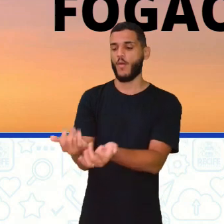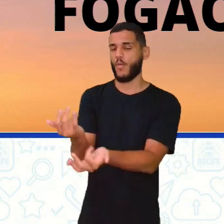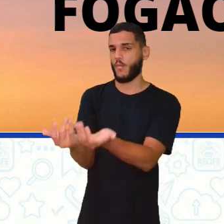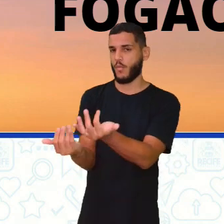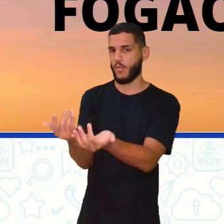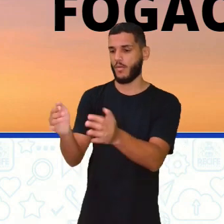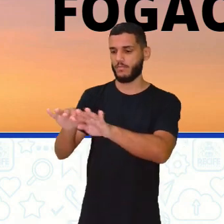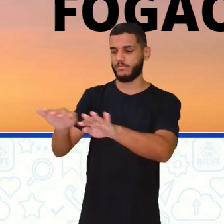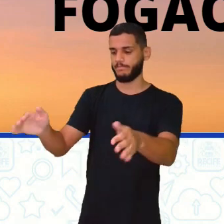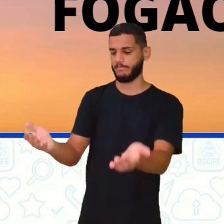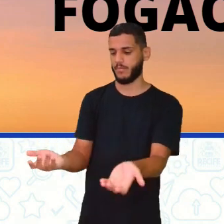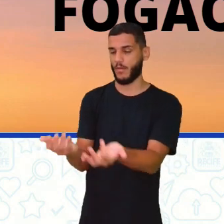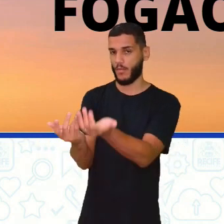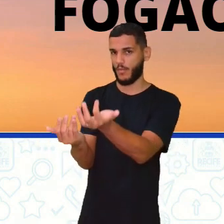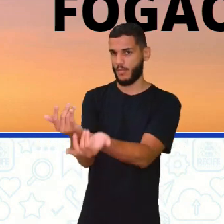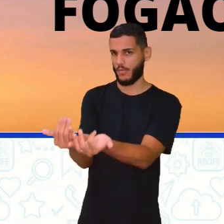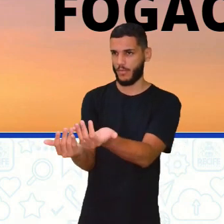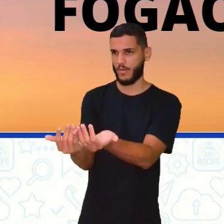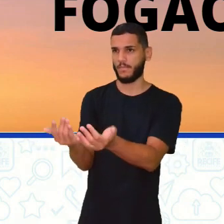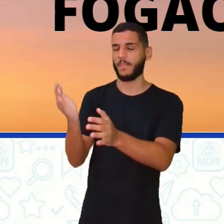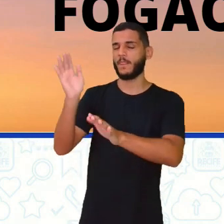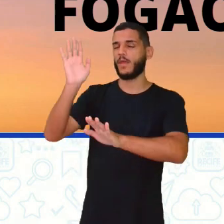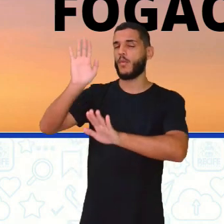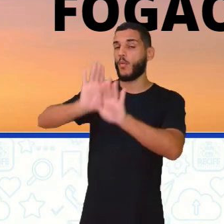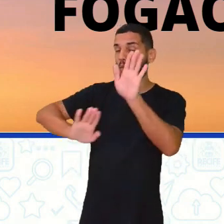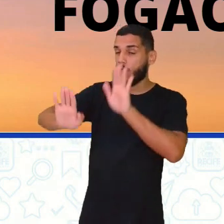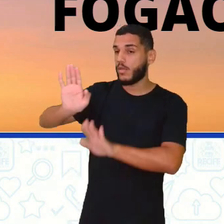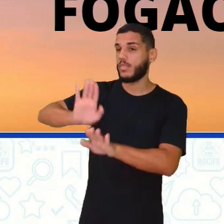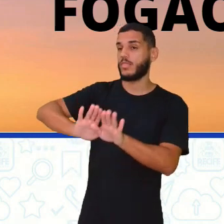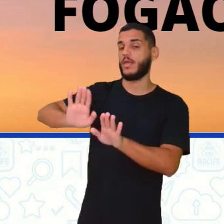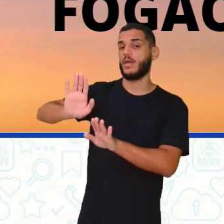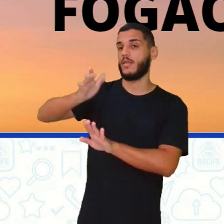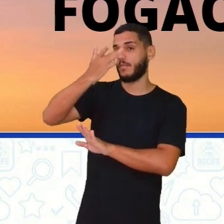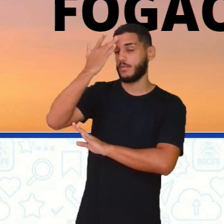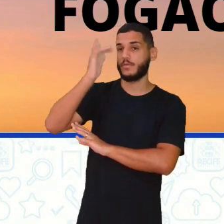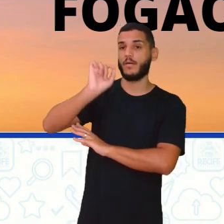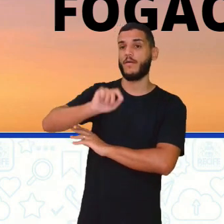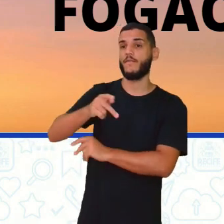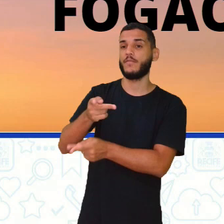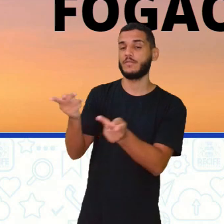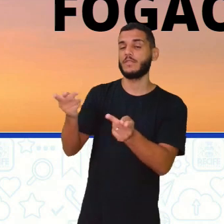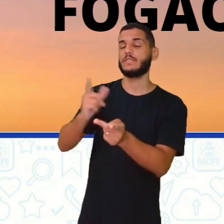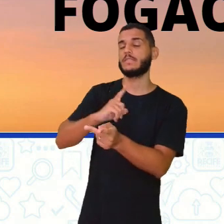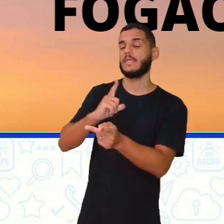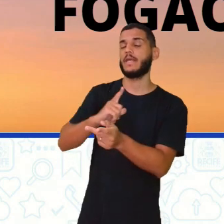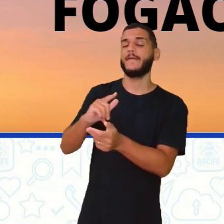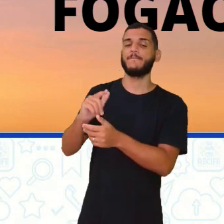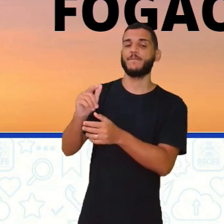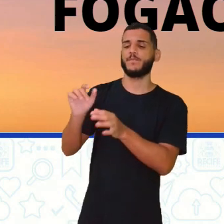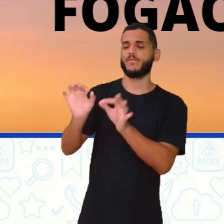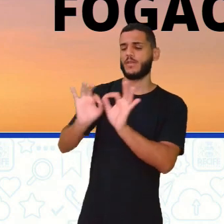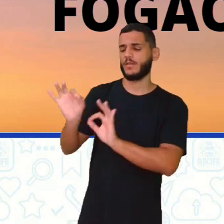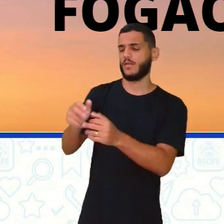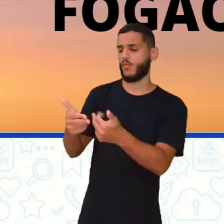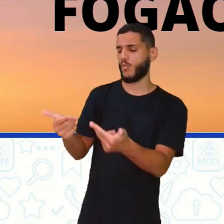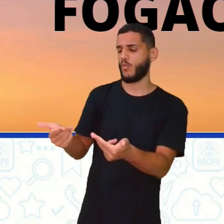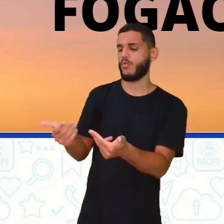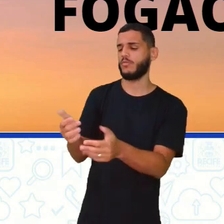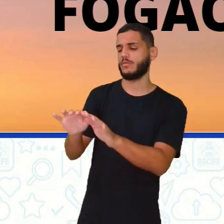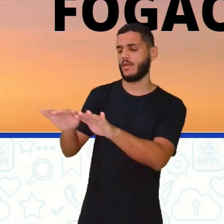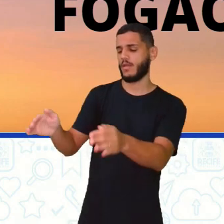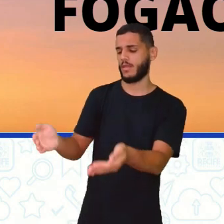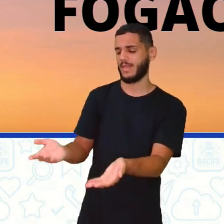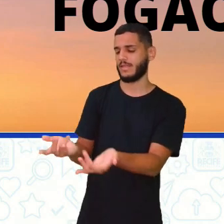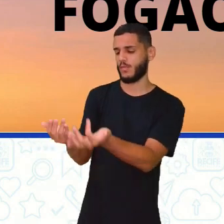E aí vem a questão aí, cuidado, pessoal. Quando estiverem aí, olha, mexendo alguma coisa aí no fogão, se